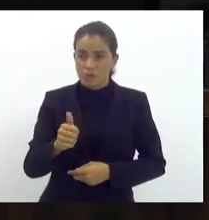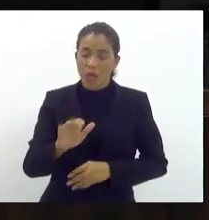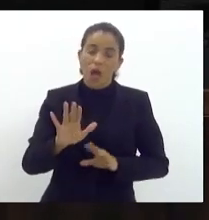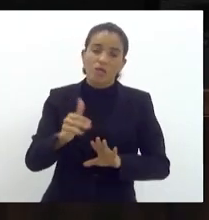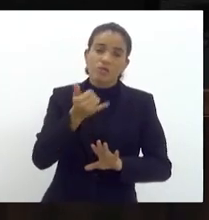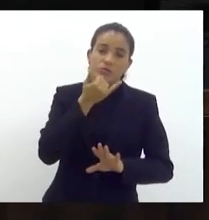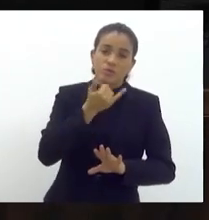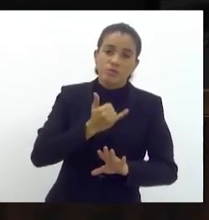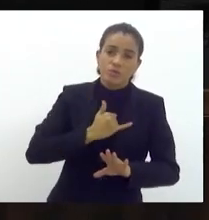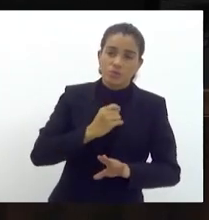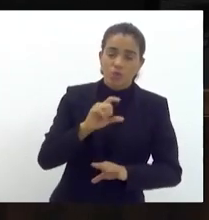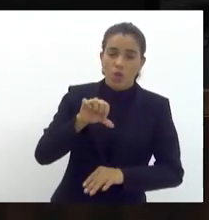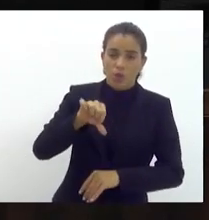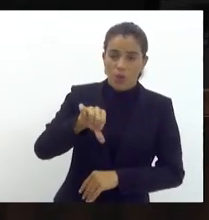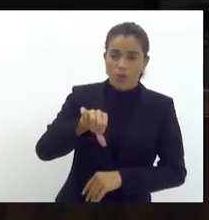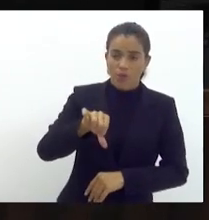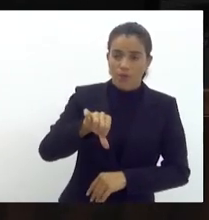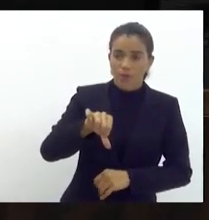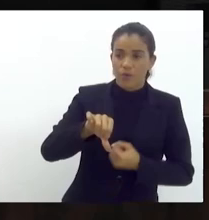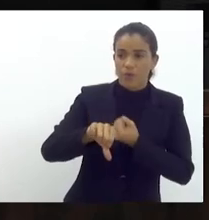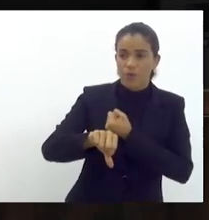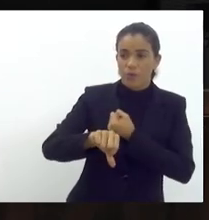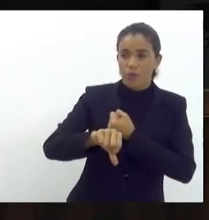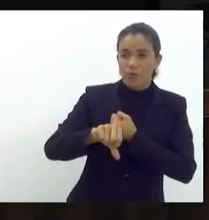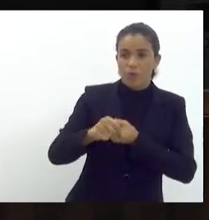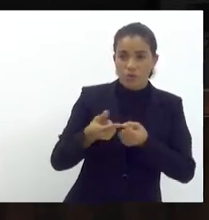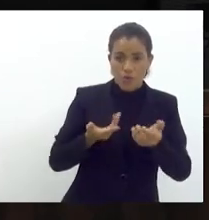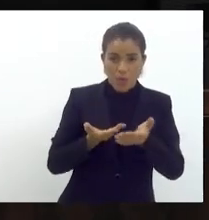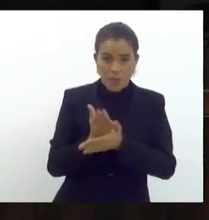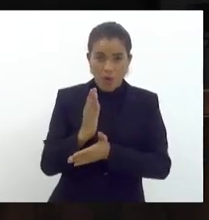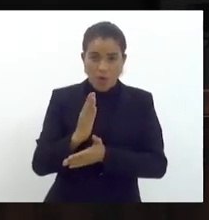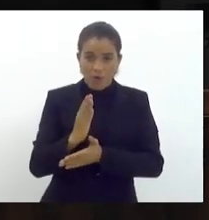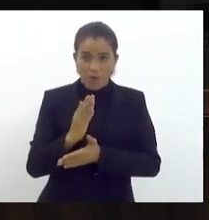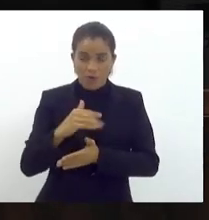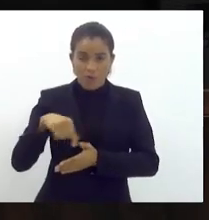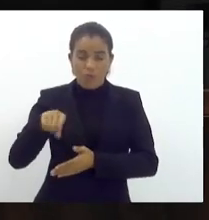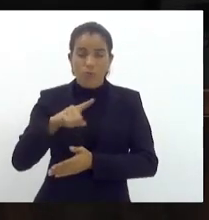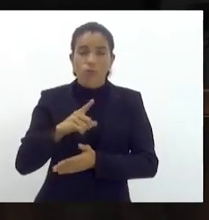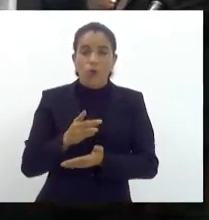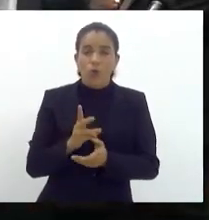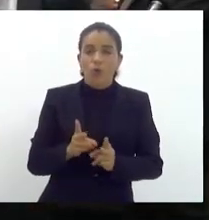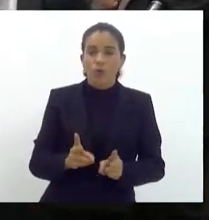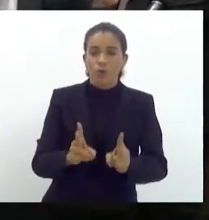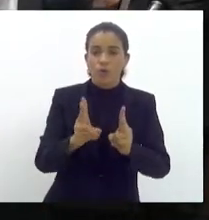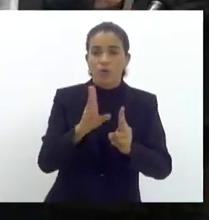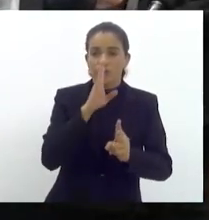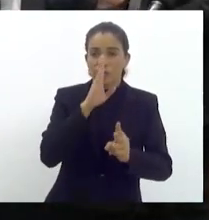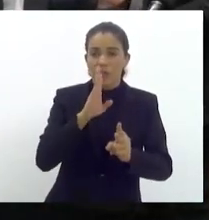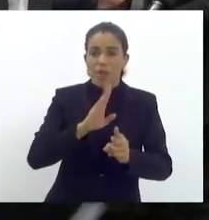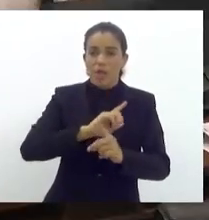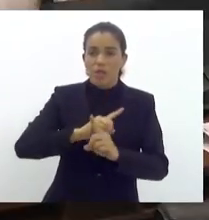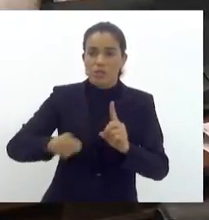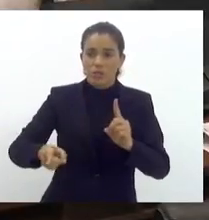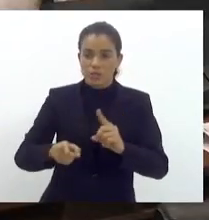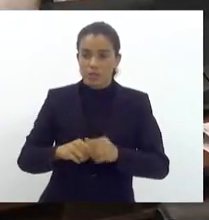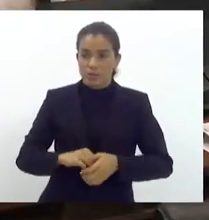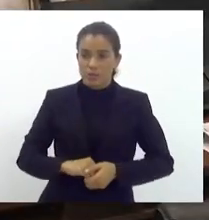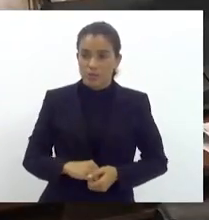ah perdão perdão só nota senhores que aprovam permaneça Como estão rejeitados